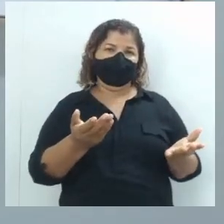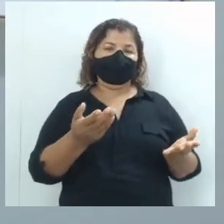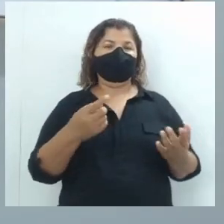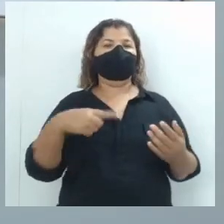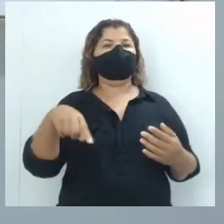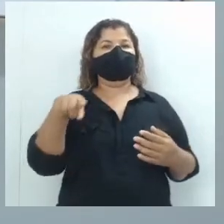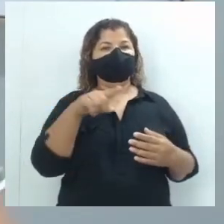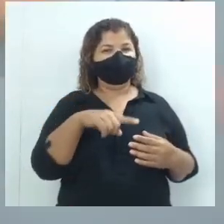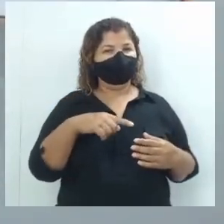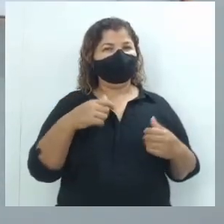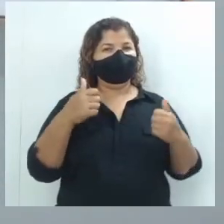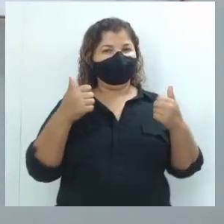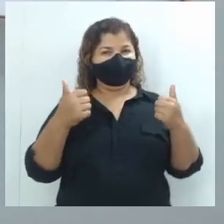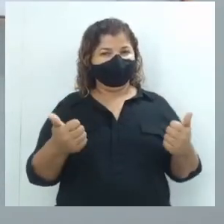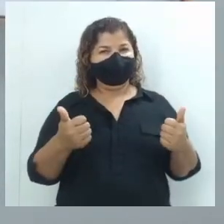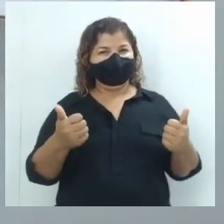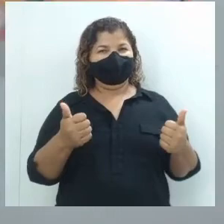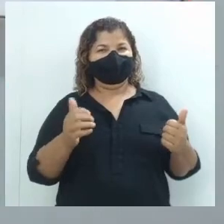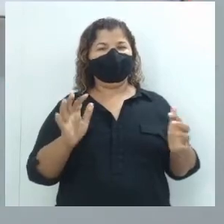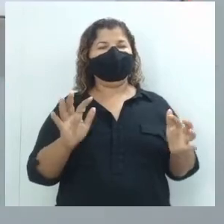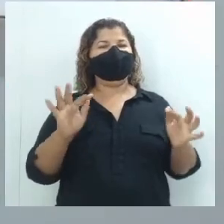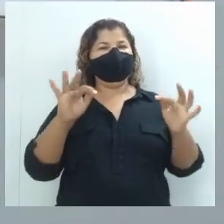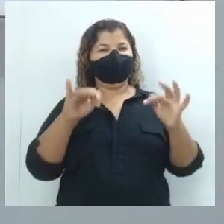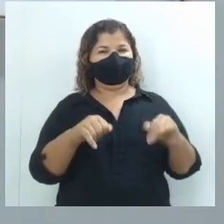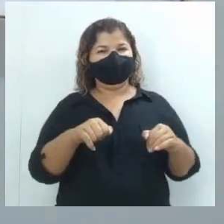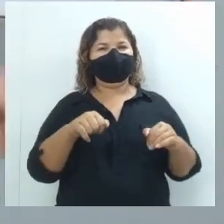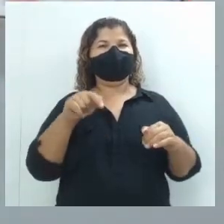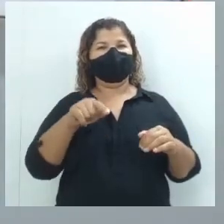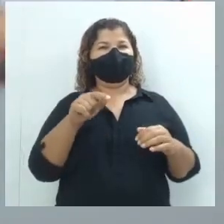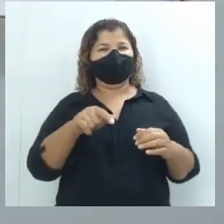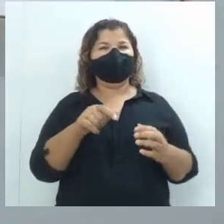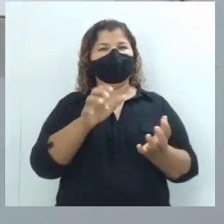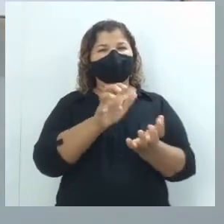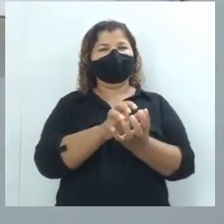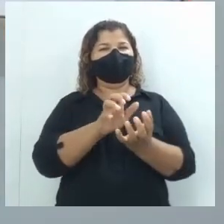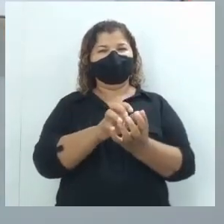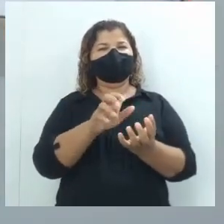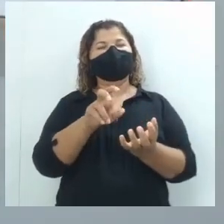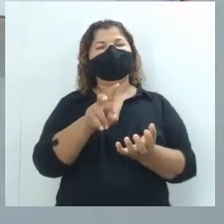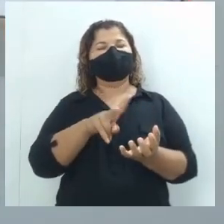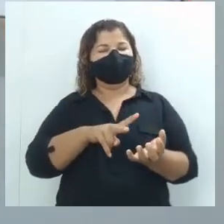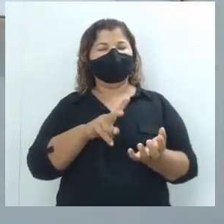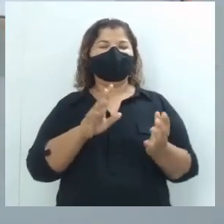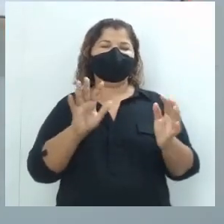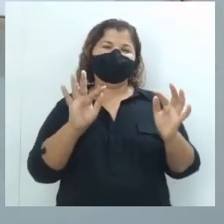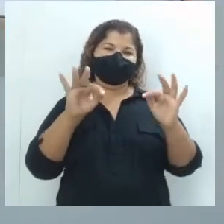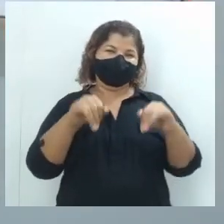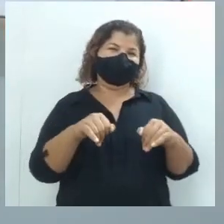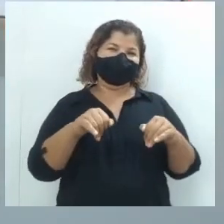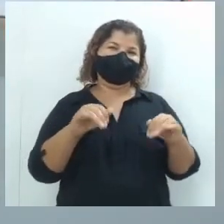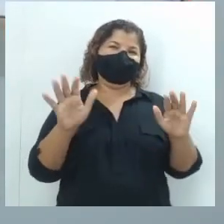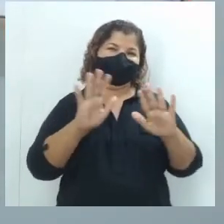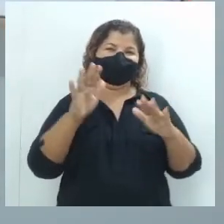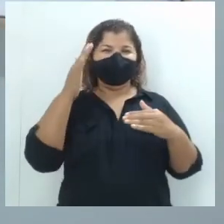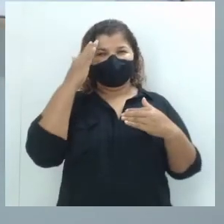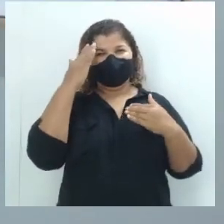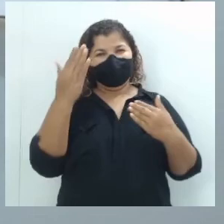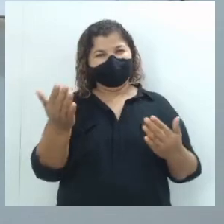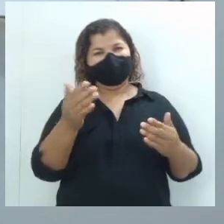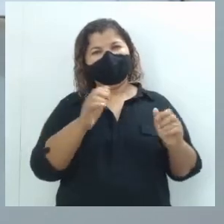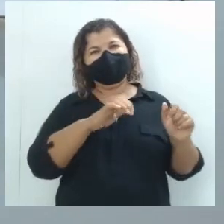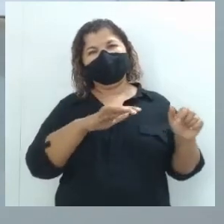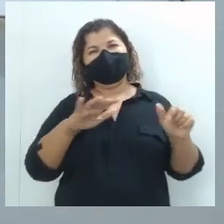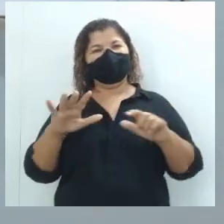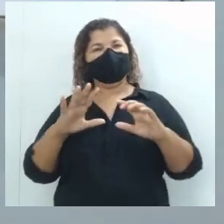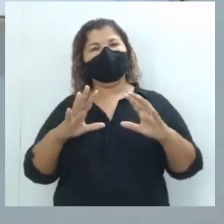terceiro ano, com isso, a gente fecha o EducaPE dessa semana, tá? Sextou. Beleza? Queria agradecer a participação de vocês na semana toda, em